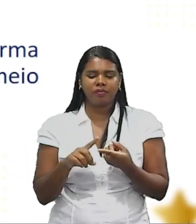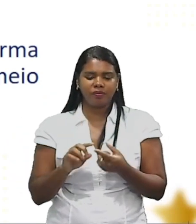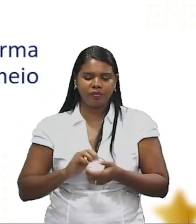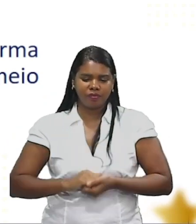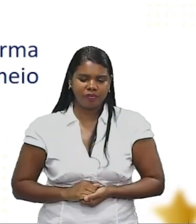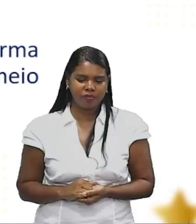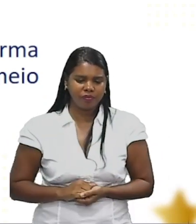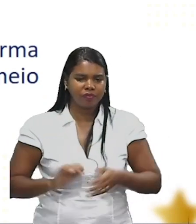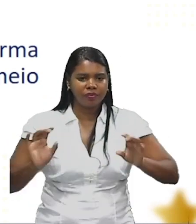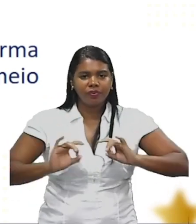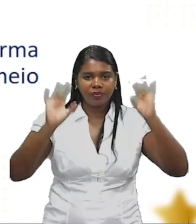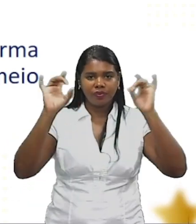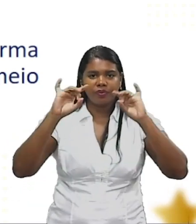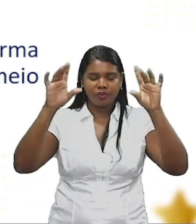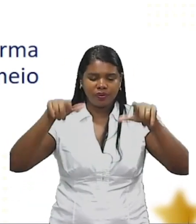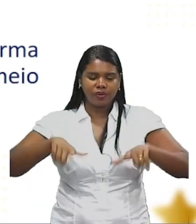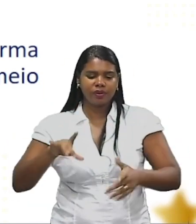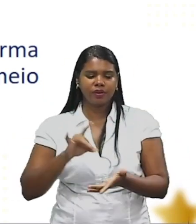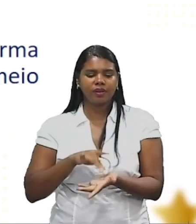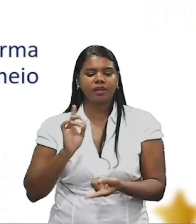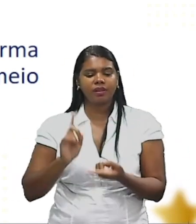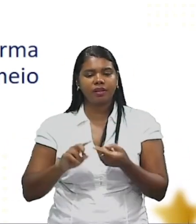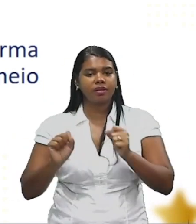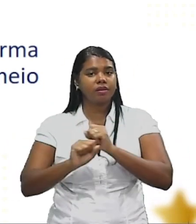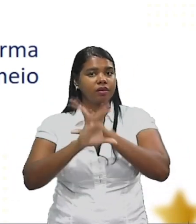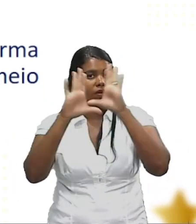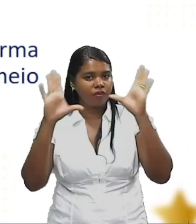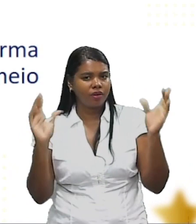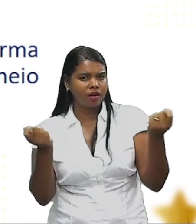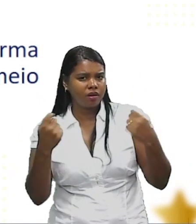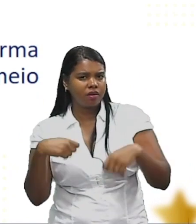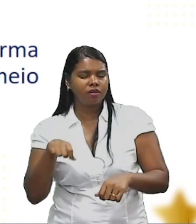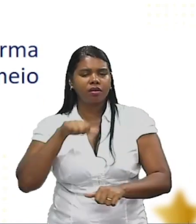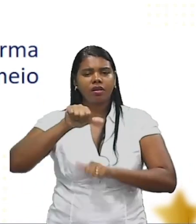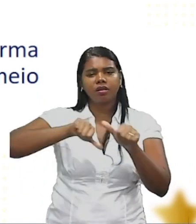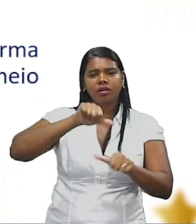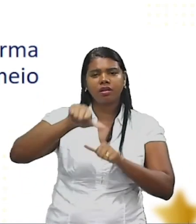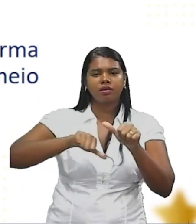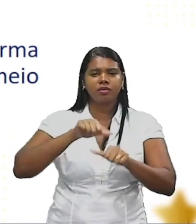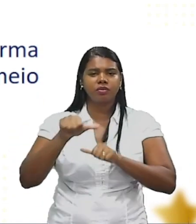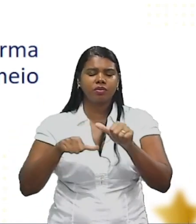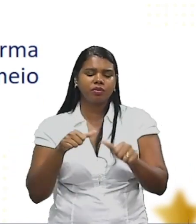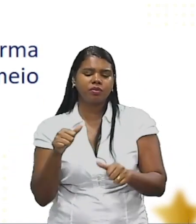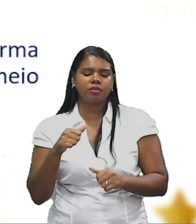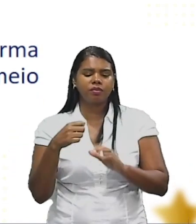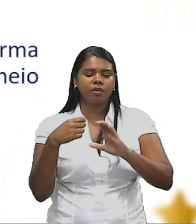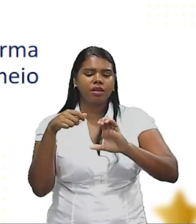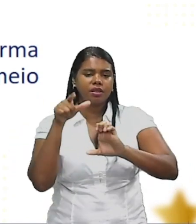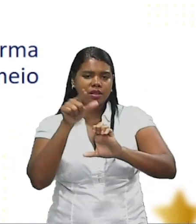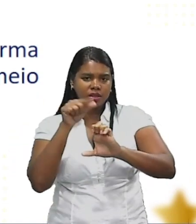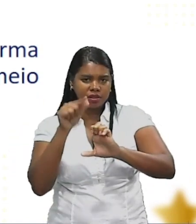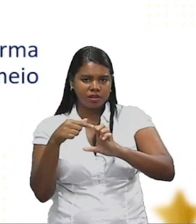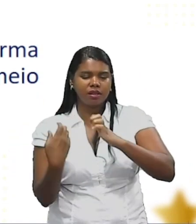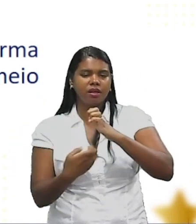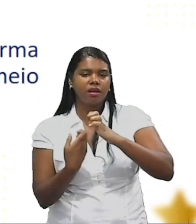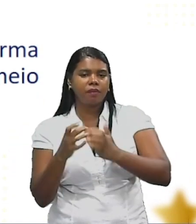Elas vêm ganhando espaço, tá? Ao ficar claro o potencial de transformação para as empresas, tá? já elas